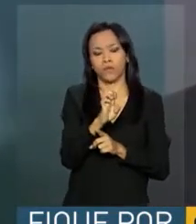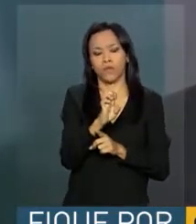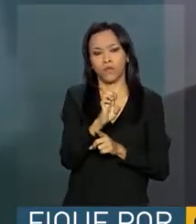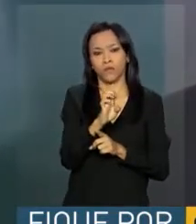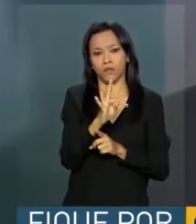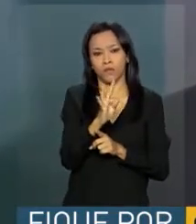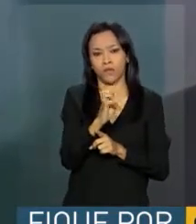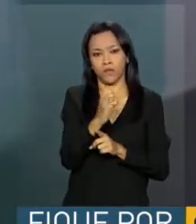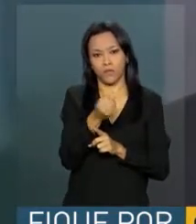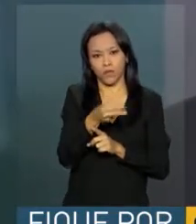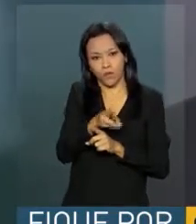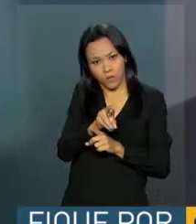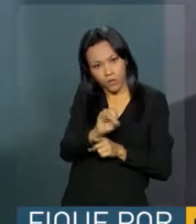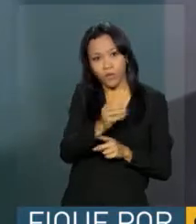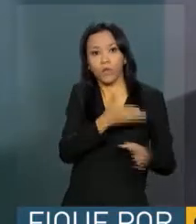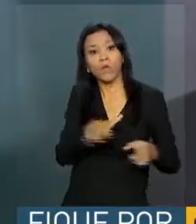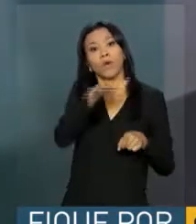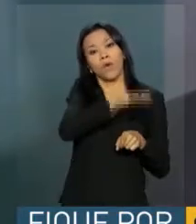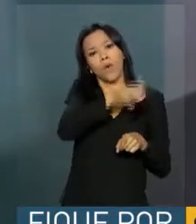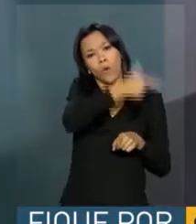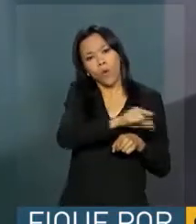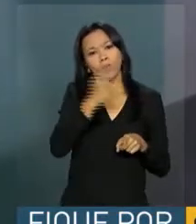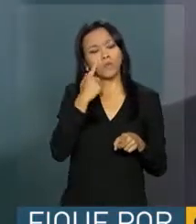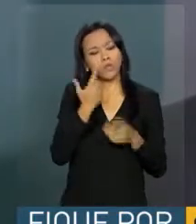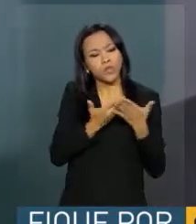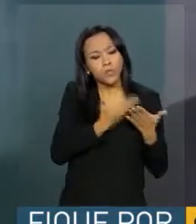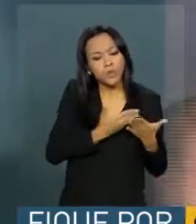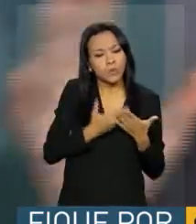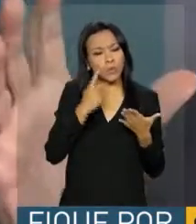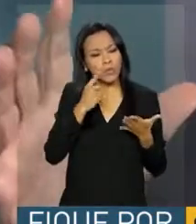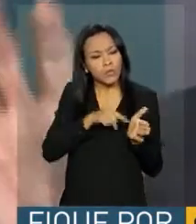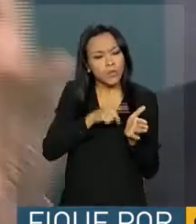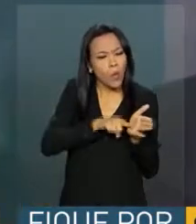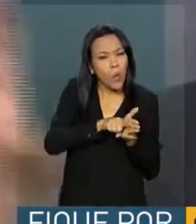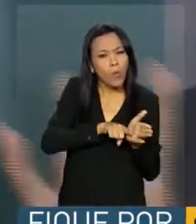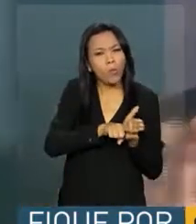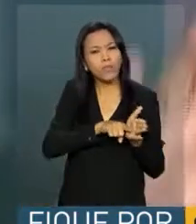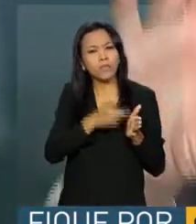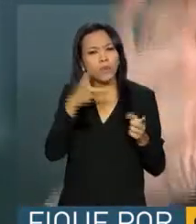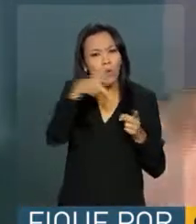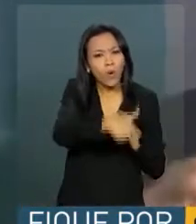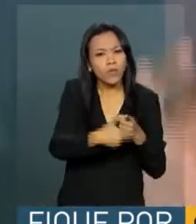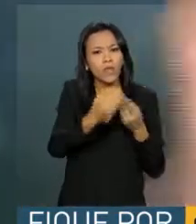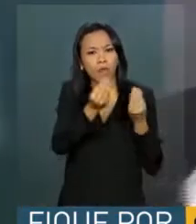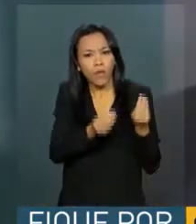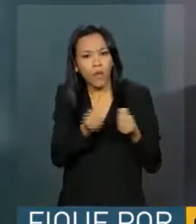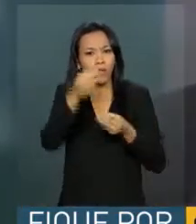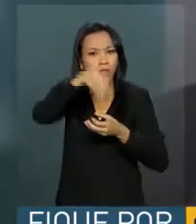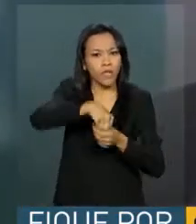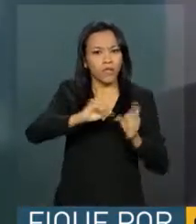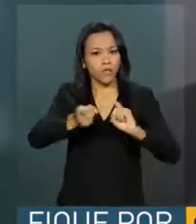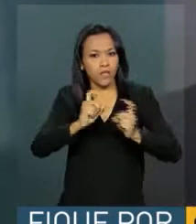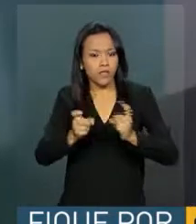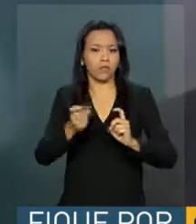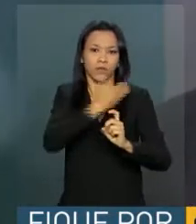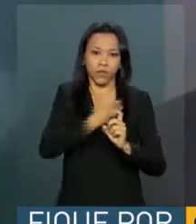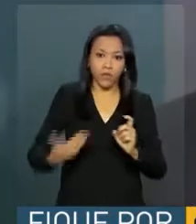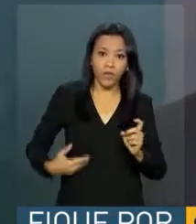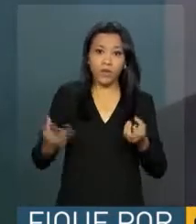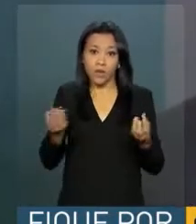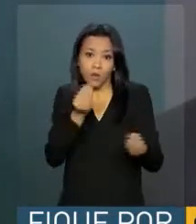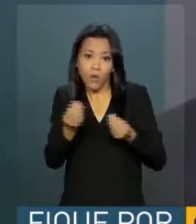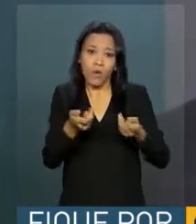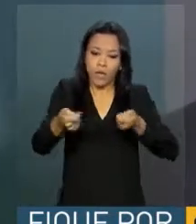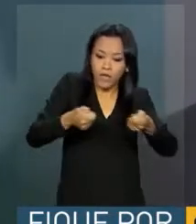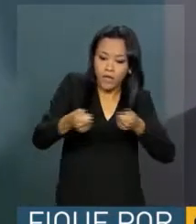de cortes de despesa também, e tudo isso, o orçamento, trabalhando em como é que nós vamos equilibrar isso nos próximos anos,